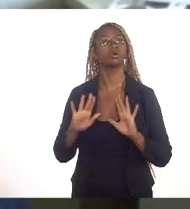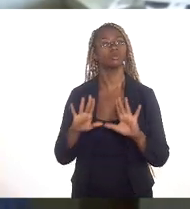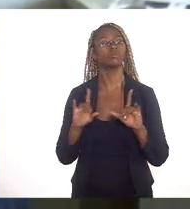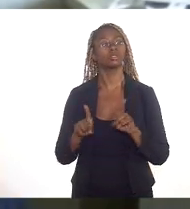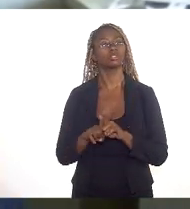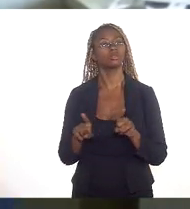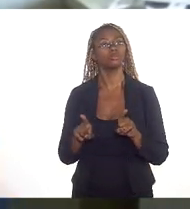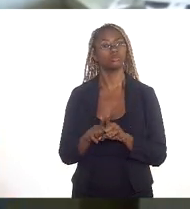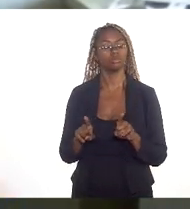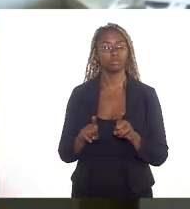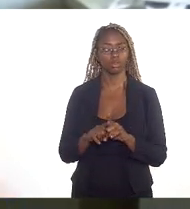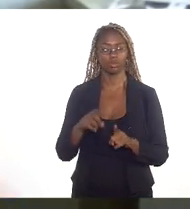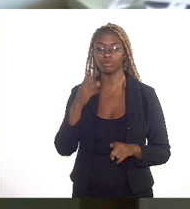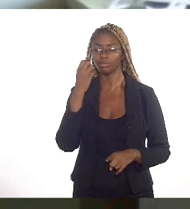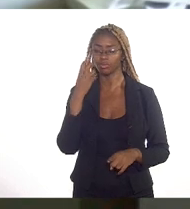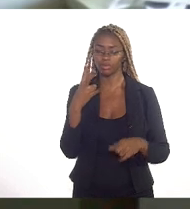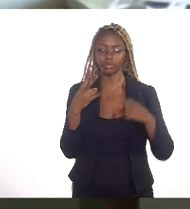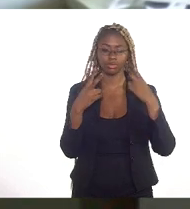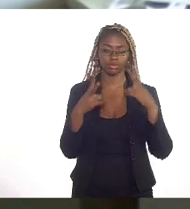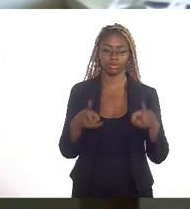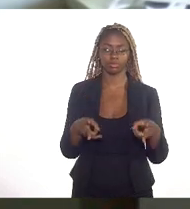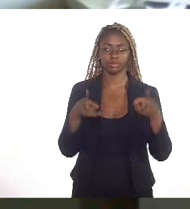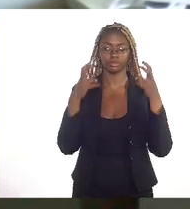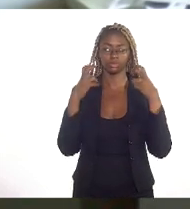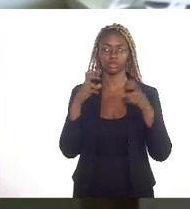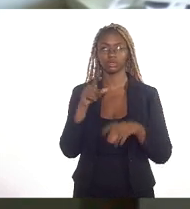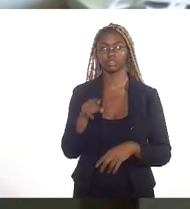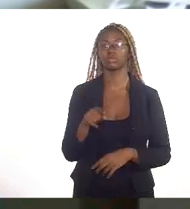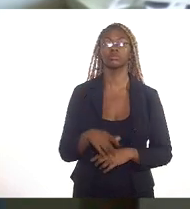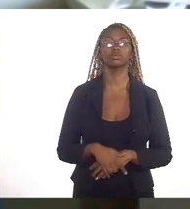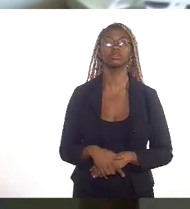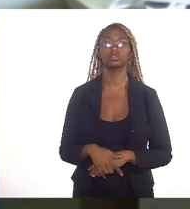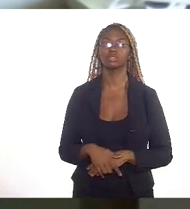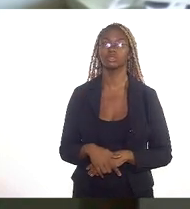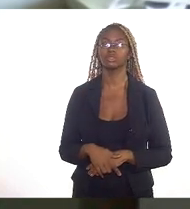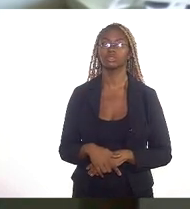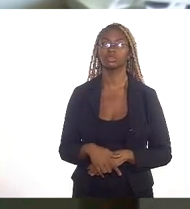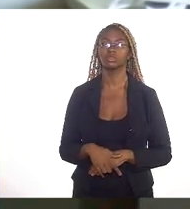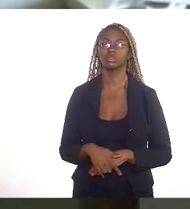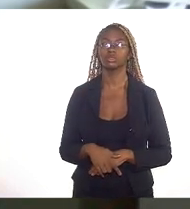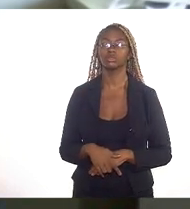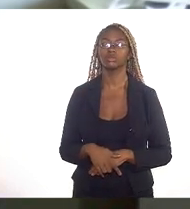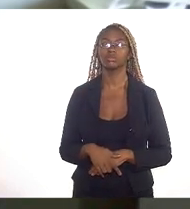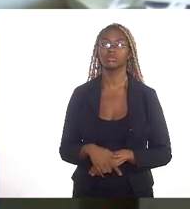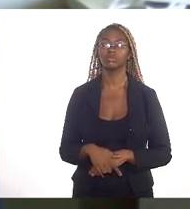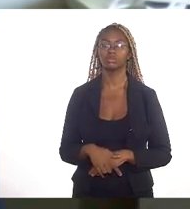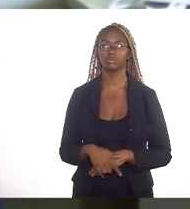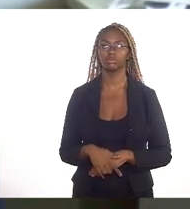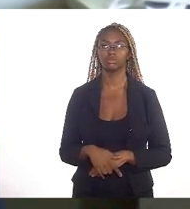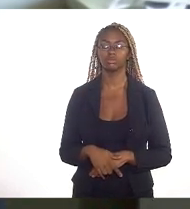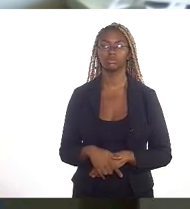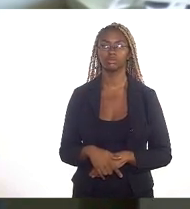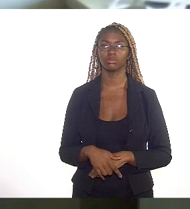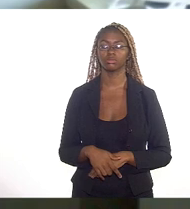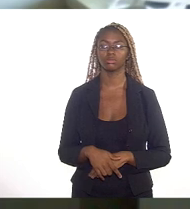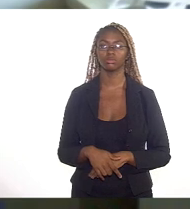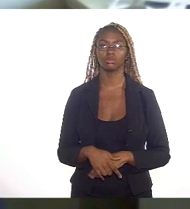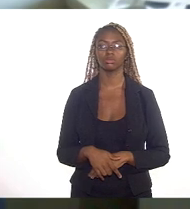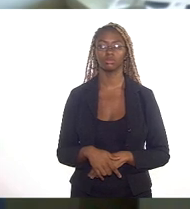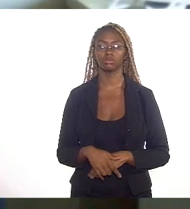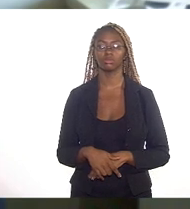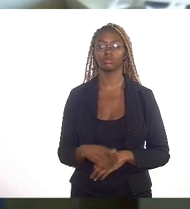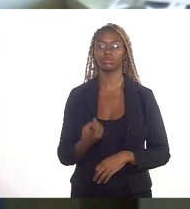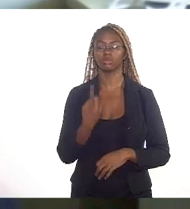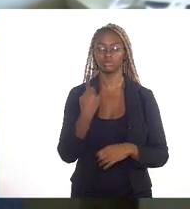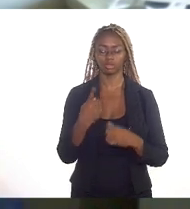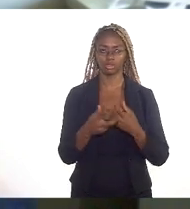também verificando, senhor presidente, que uma das bandeiras nossas tem sido a